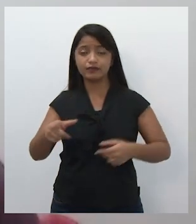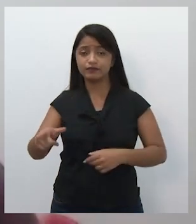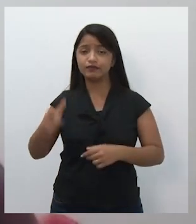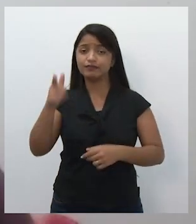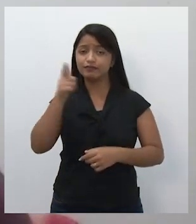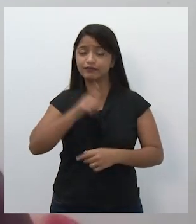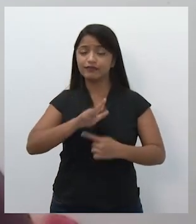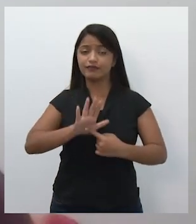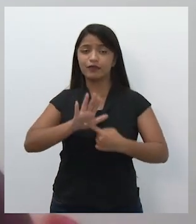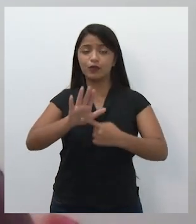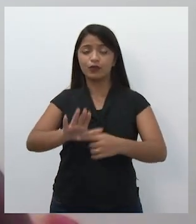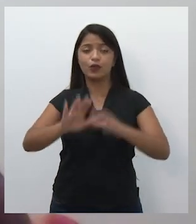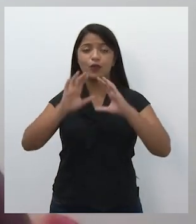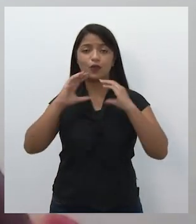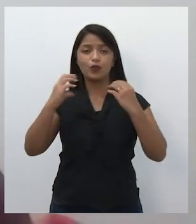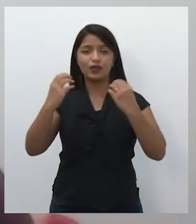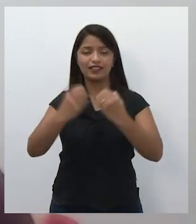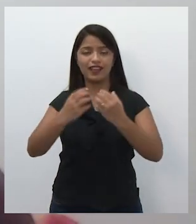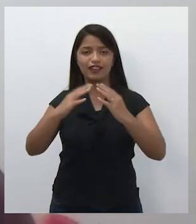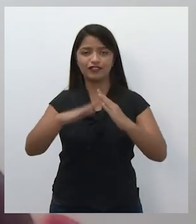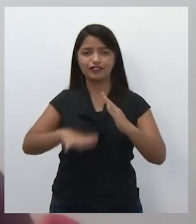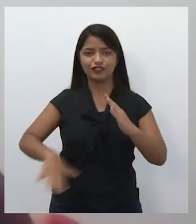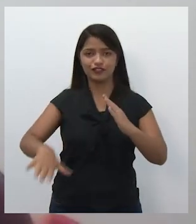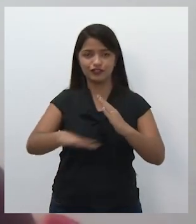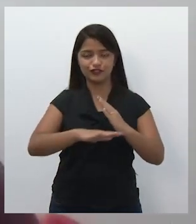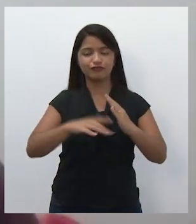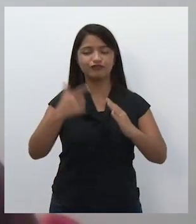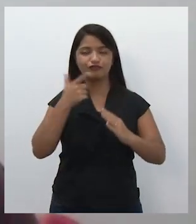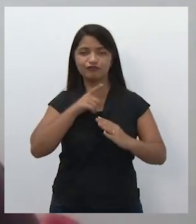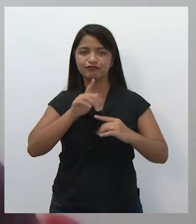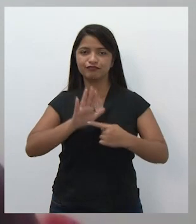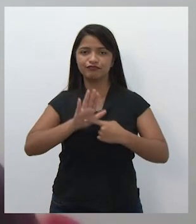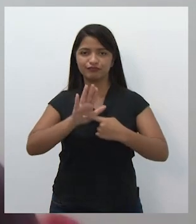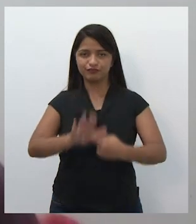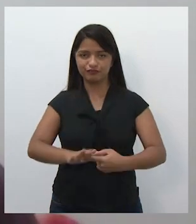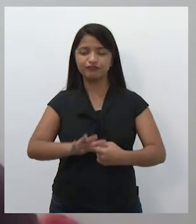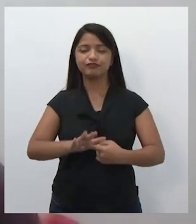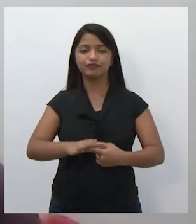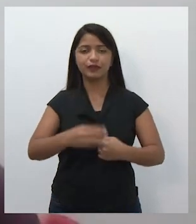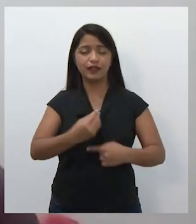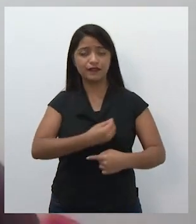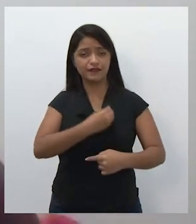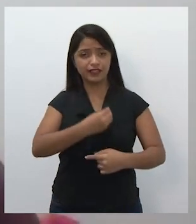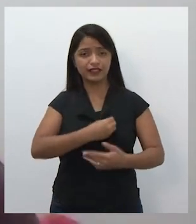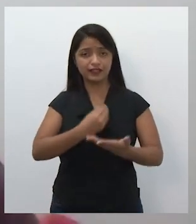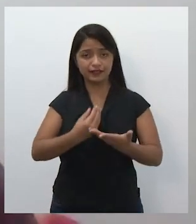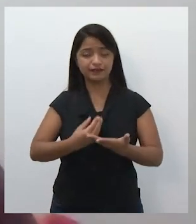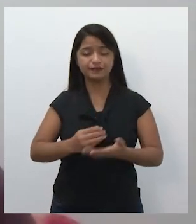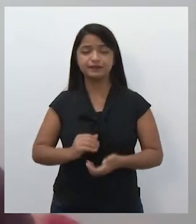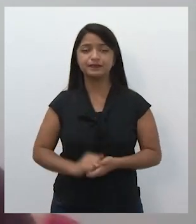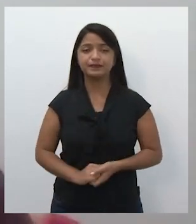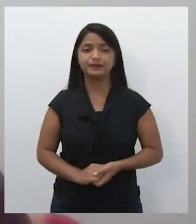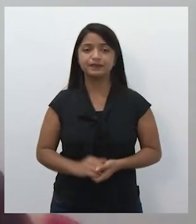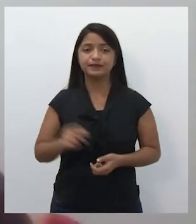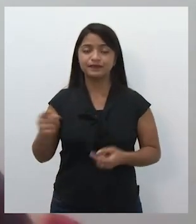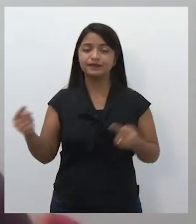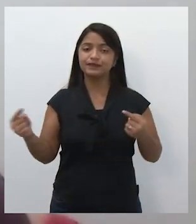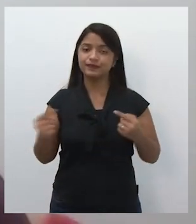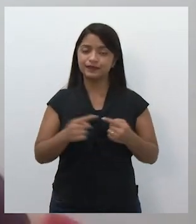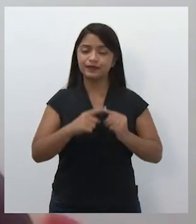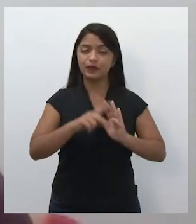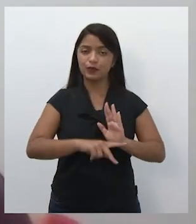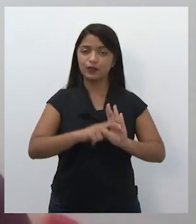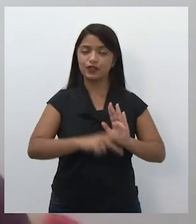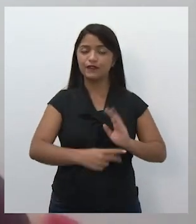comunidade, mostrar para a comunidade. Lembra quando a gente fala dos campos de atuação lá? Atuação na vida pública, na vida pessoal. Então, isso também está relacionado ao projeto de vida